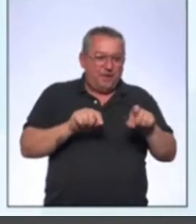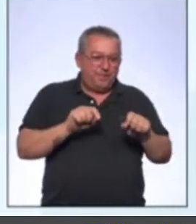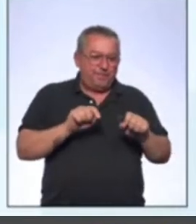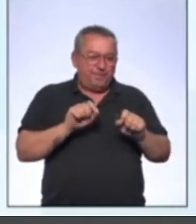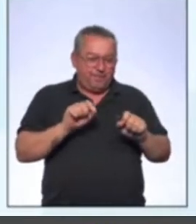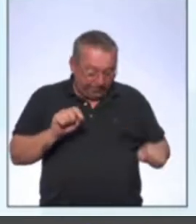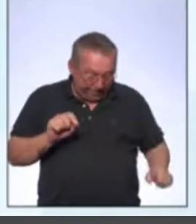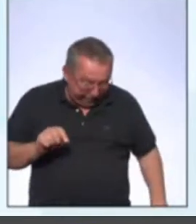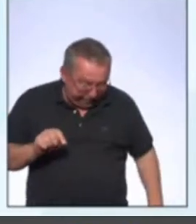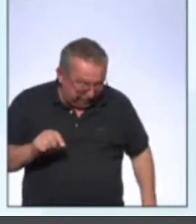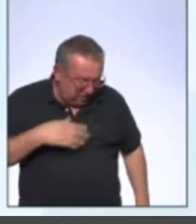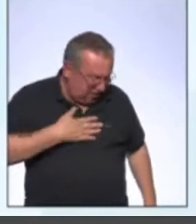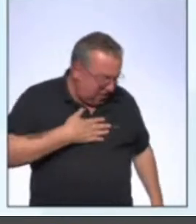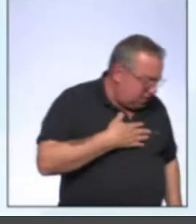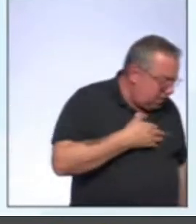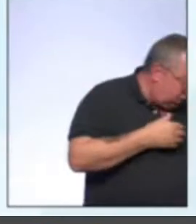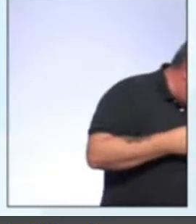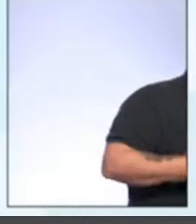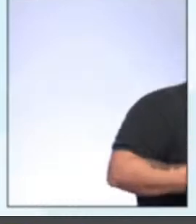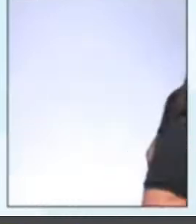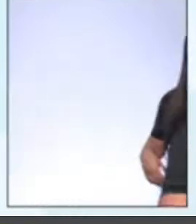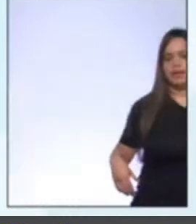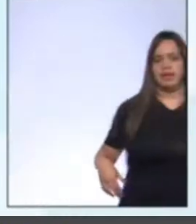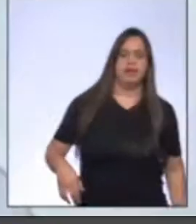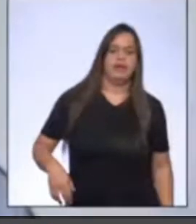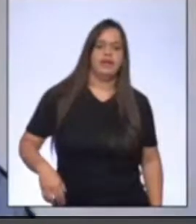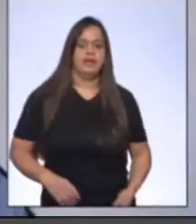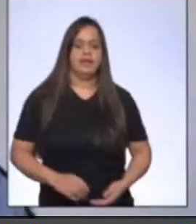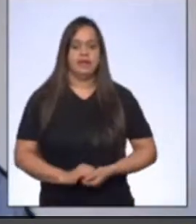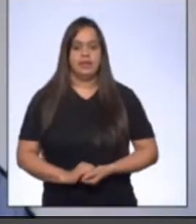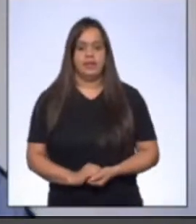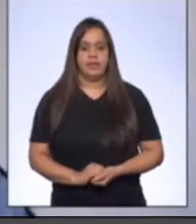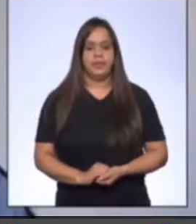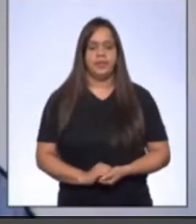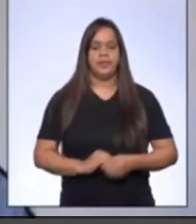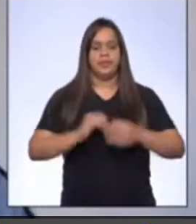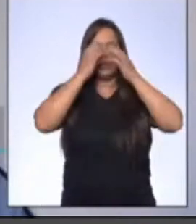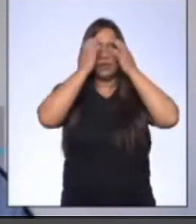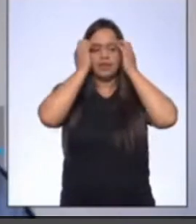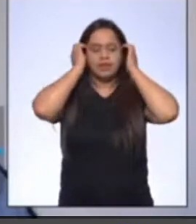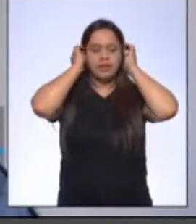pode até vir aqui para olhar bem no seu olho.